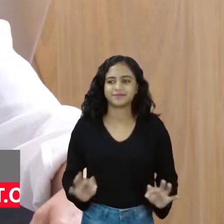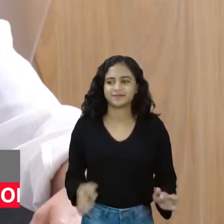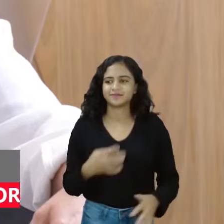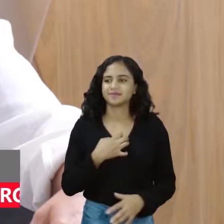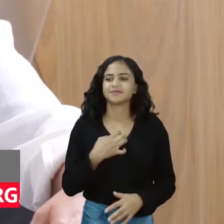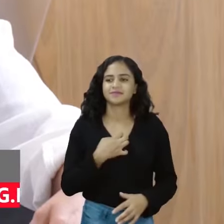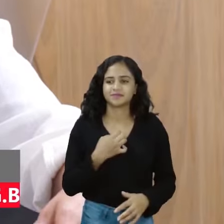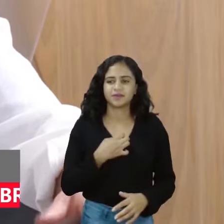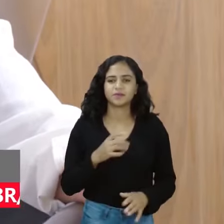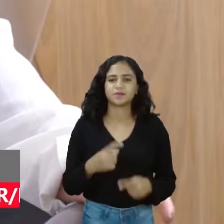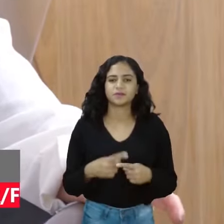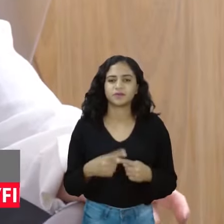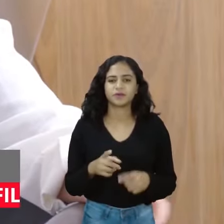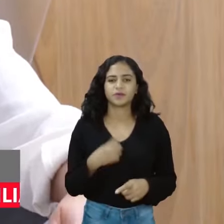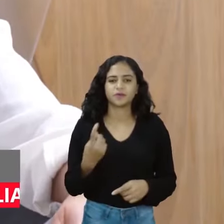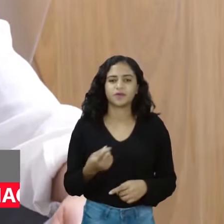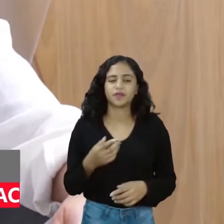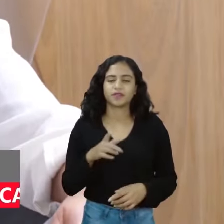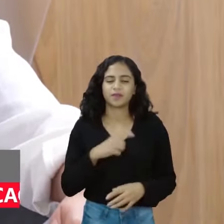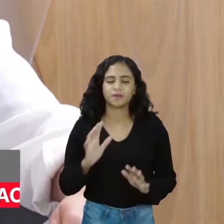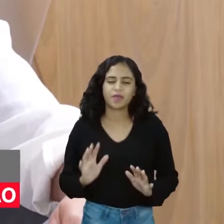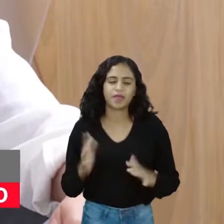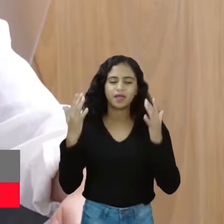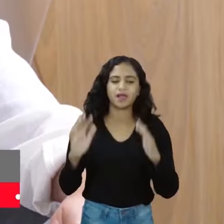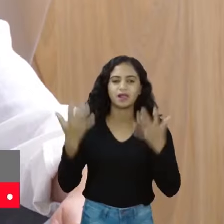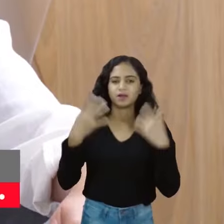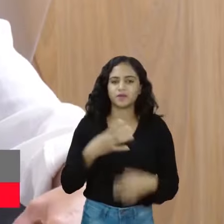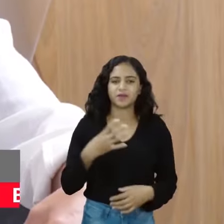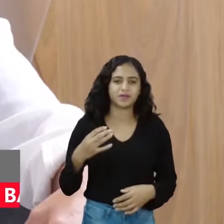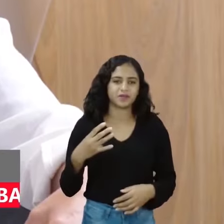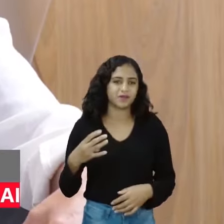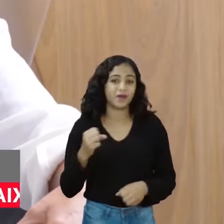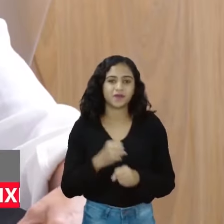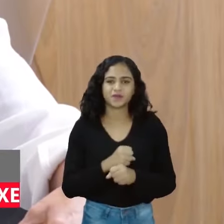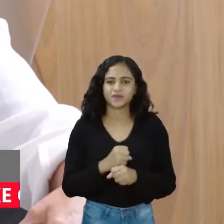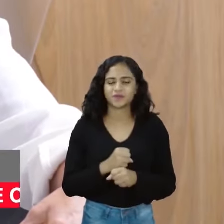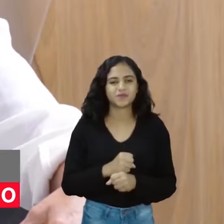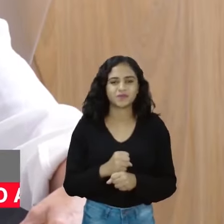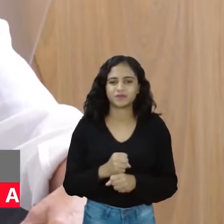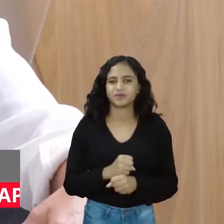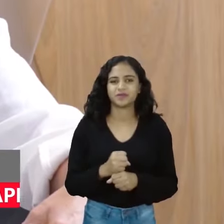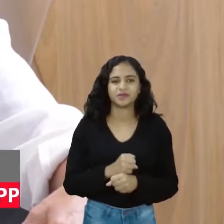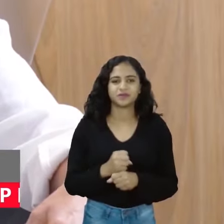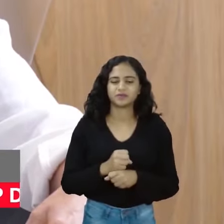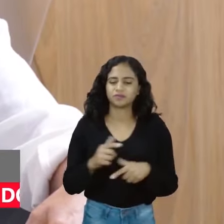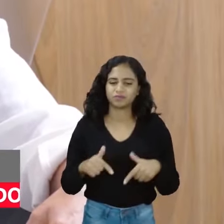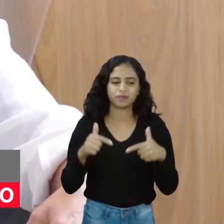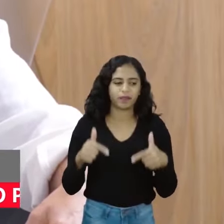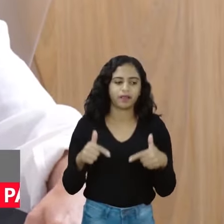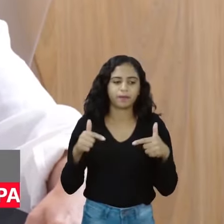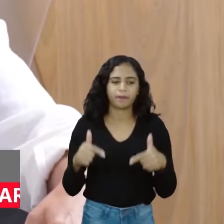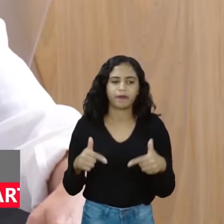porque a gente tem muita coisa a comemorar, né? 44 anos de muita luta, de